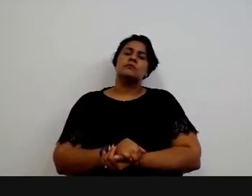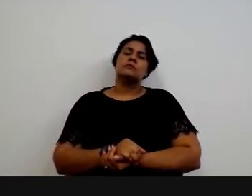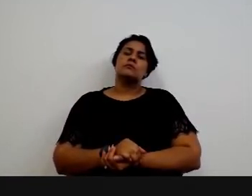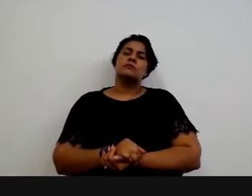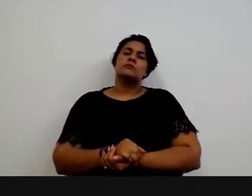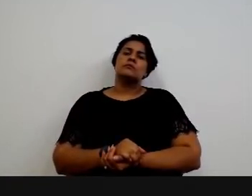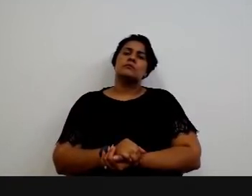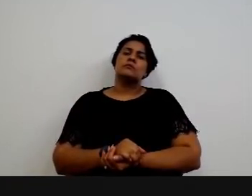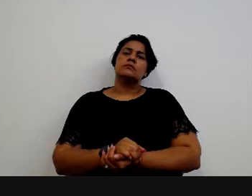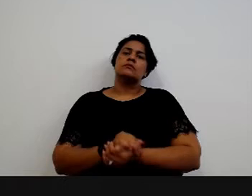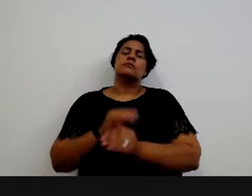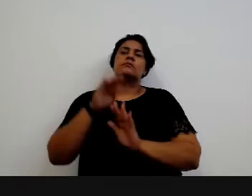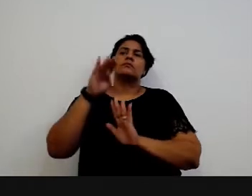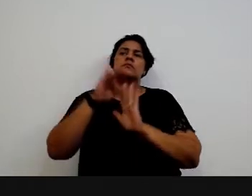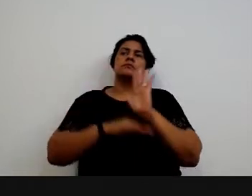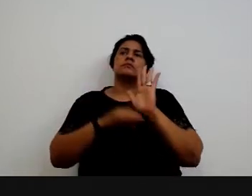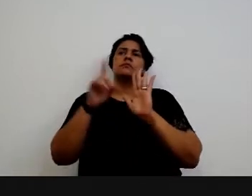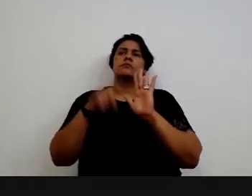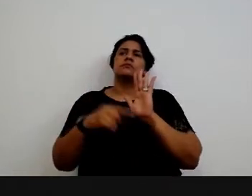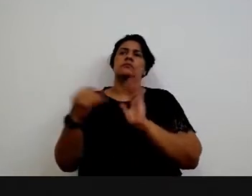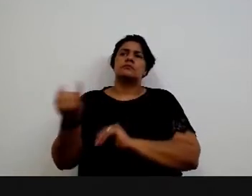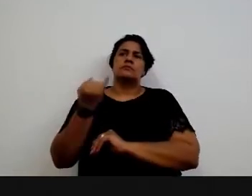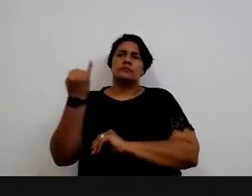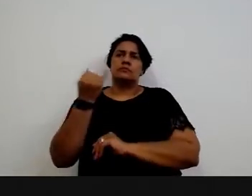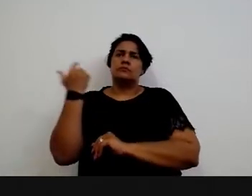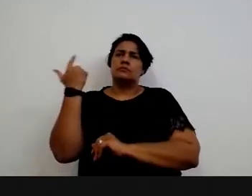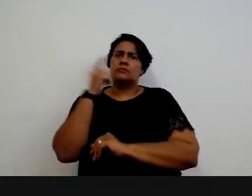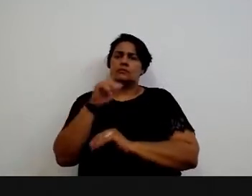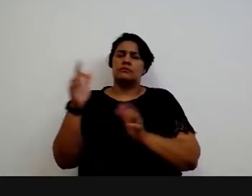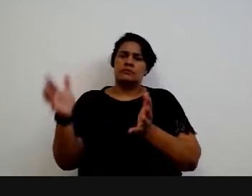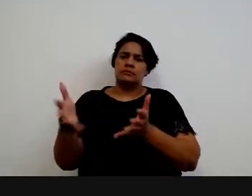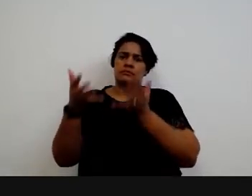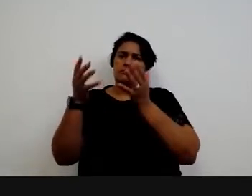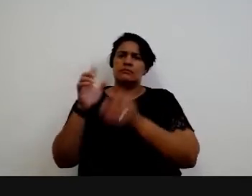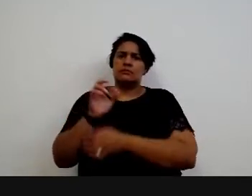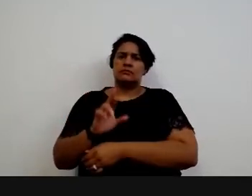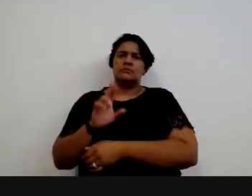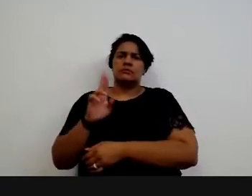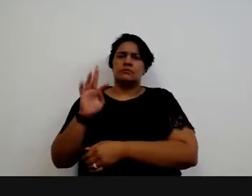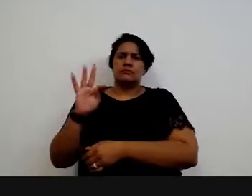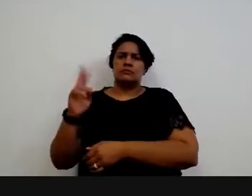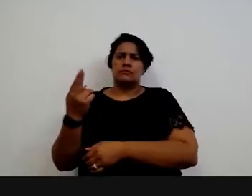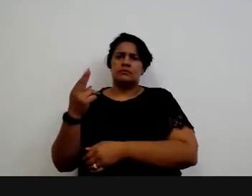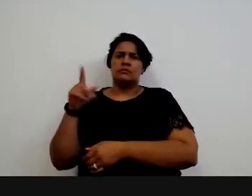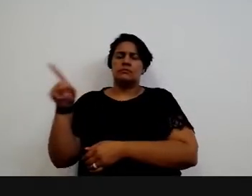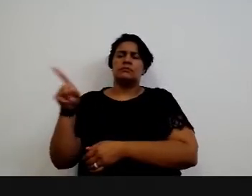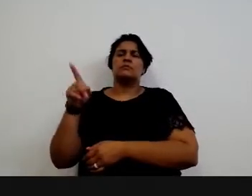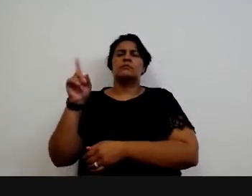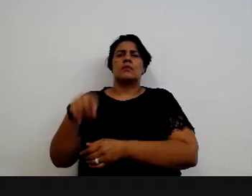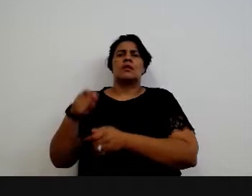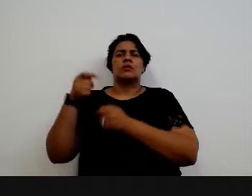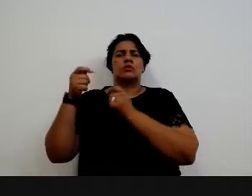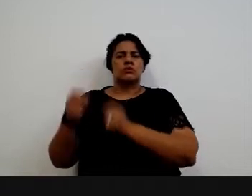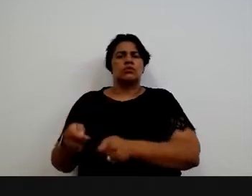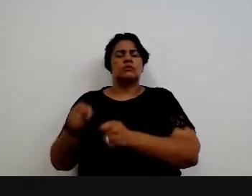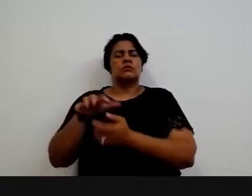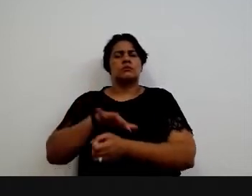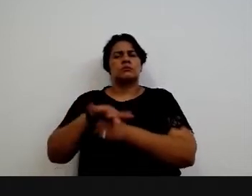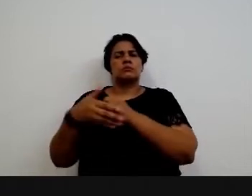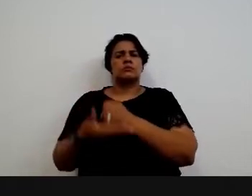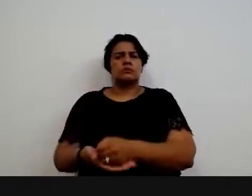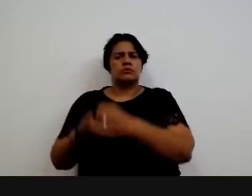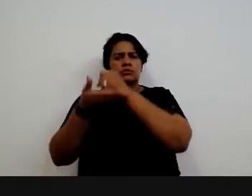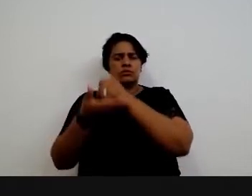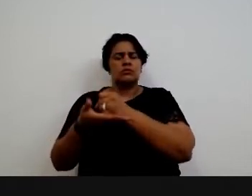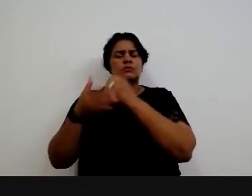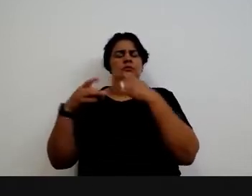importantes para essa construção dessa sociedade, né? Como eu falei, e a Ruth repetiu, dessa sociedade justa, sustentável, solidária,